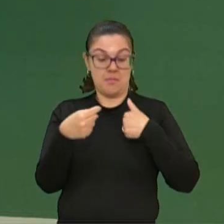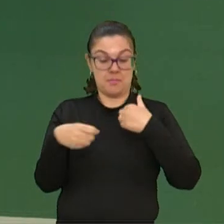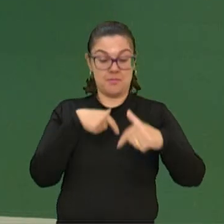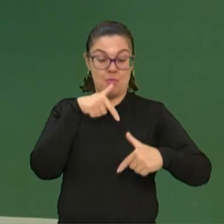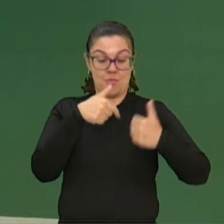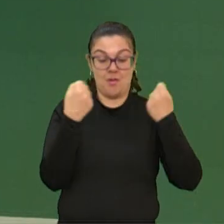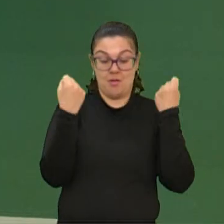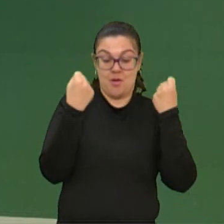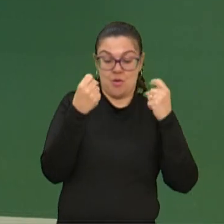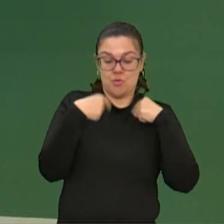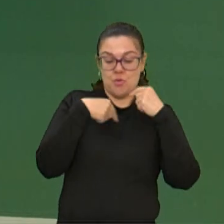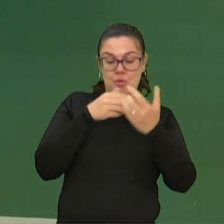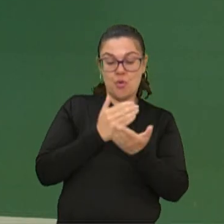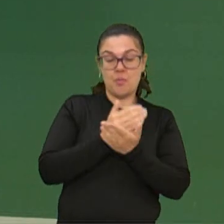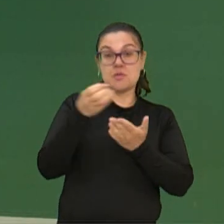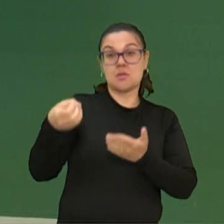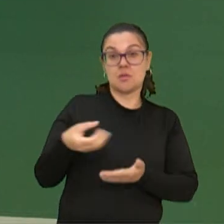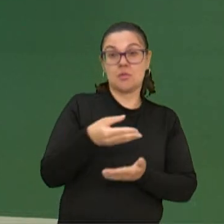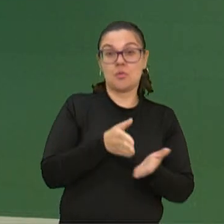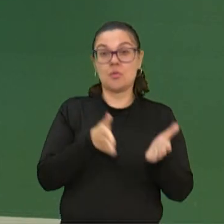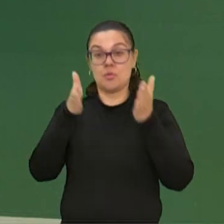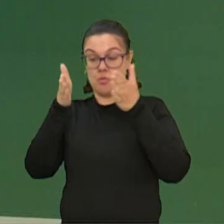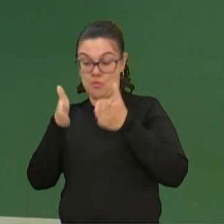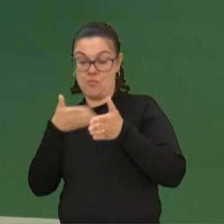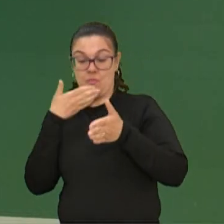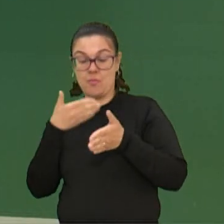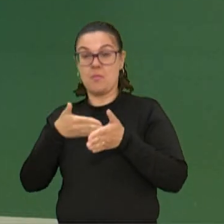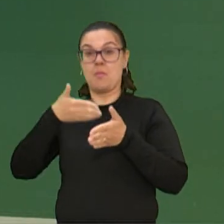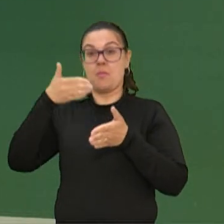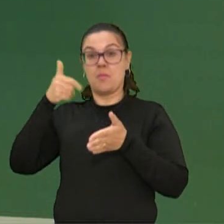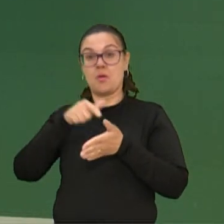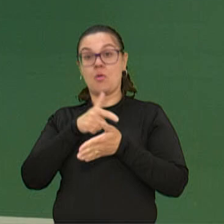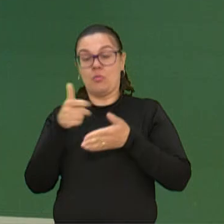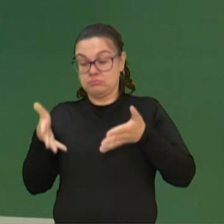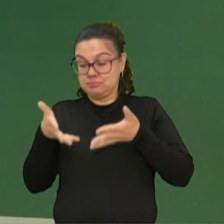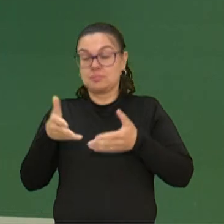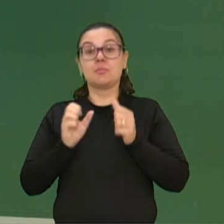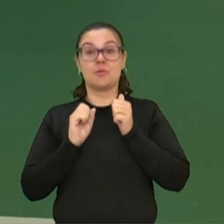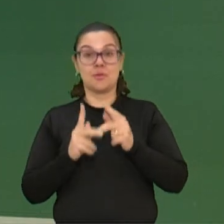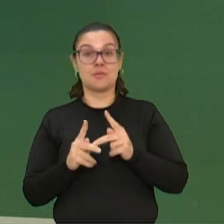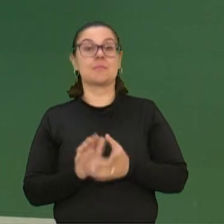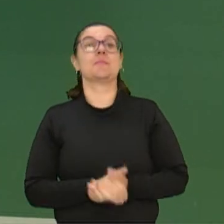mim e aí iniciar um trabalho diferente com outros estímulos.